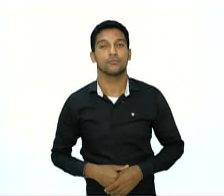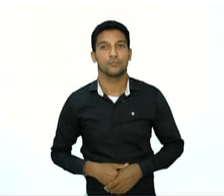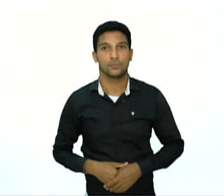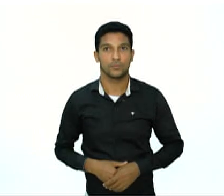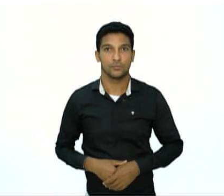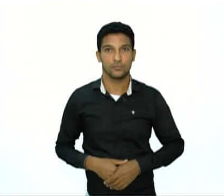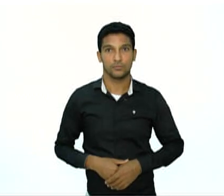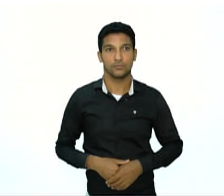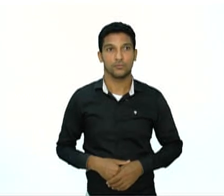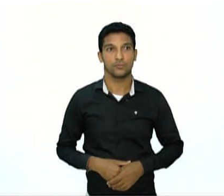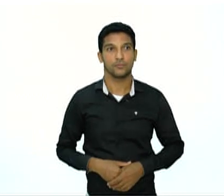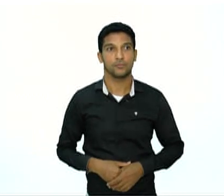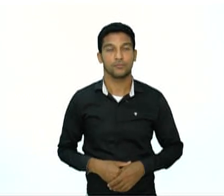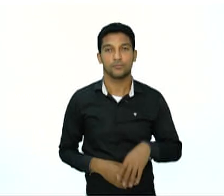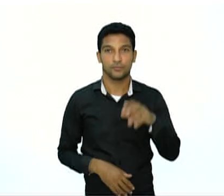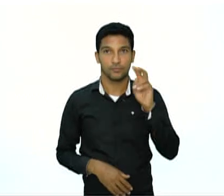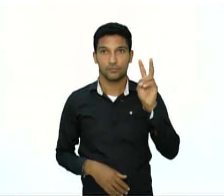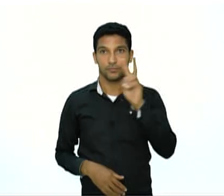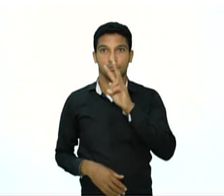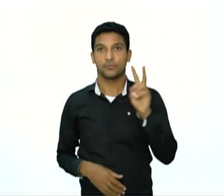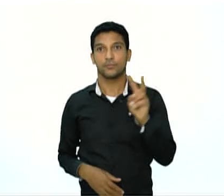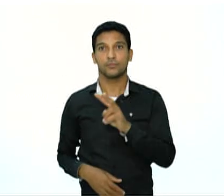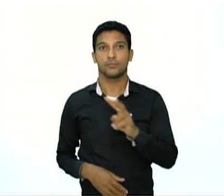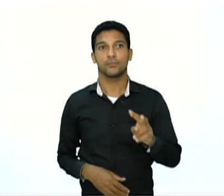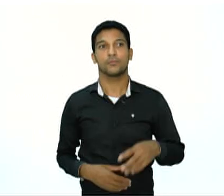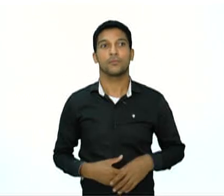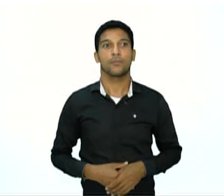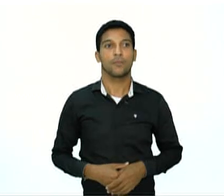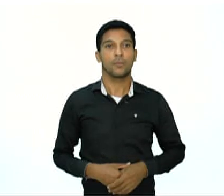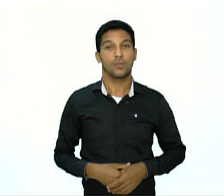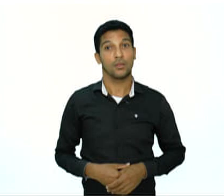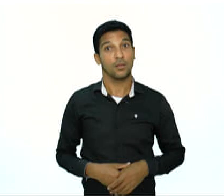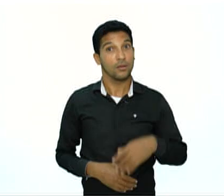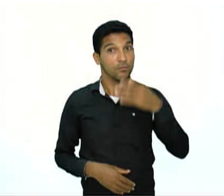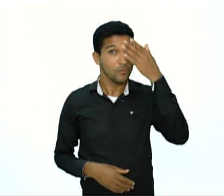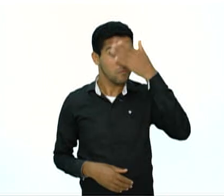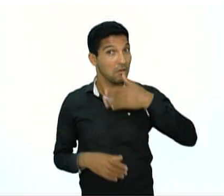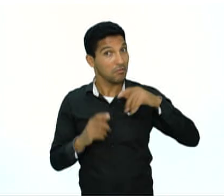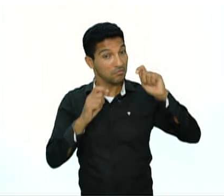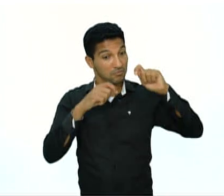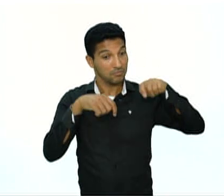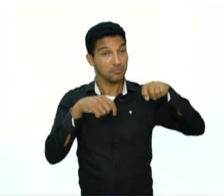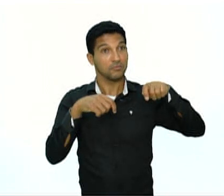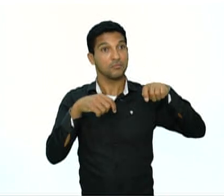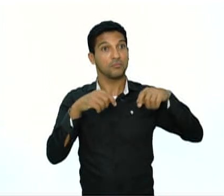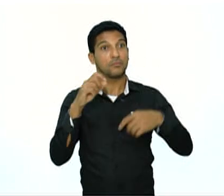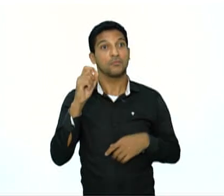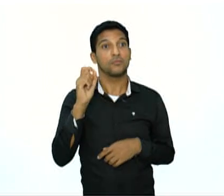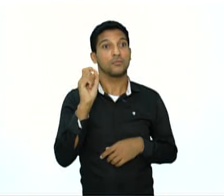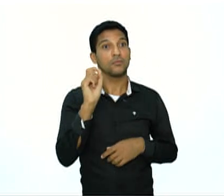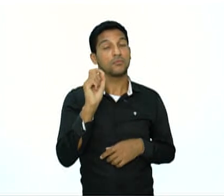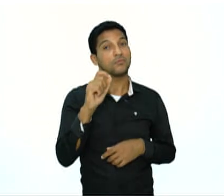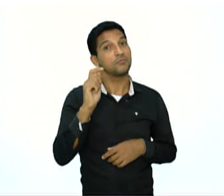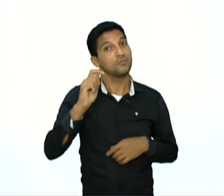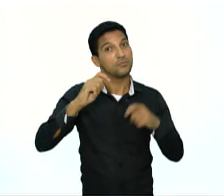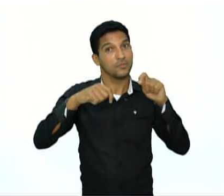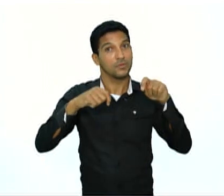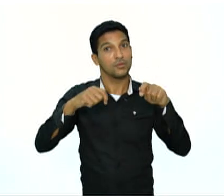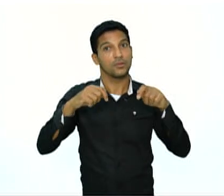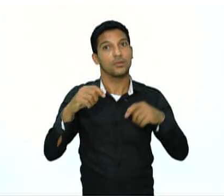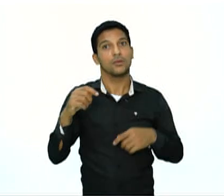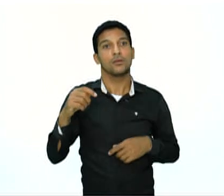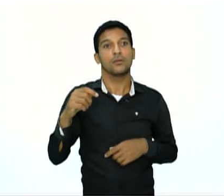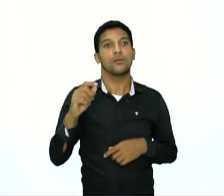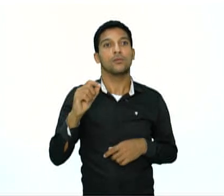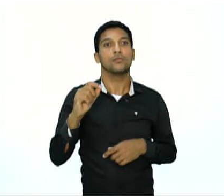de imprensa confiáveis estejam reproduzindo a mesma notícia. É provável isso. Isso é provável. Quem é que é